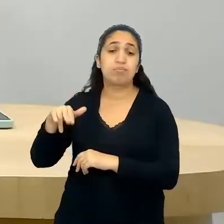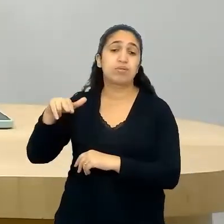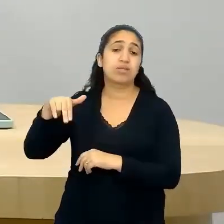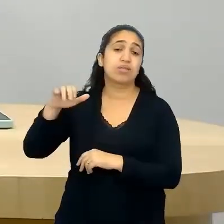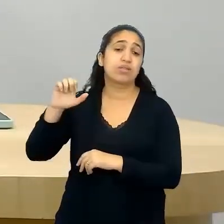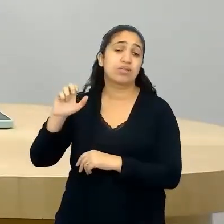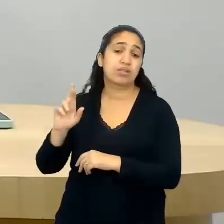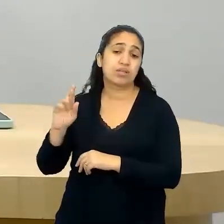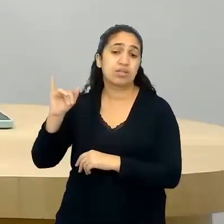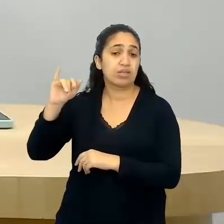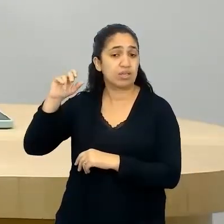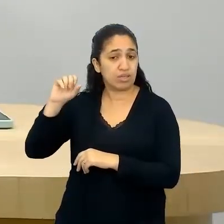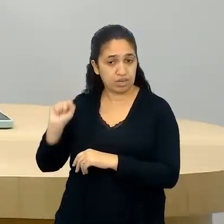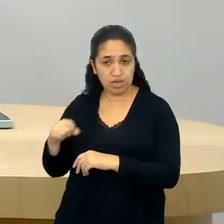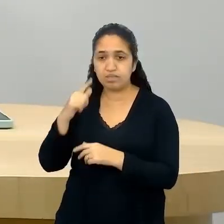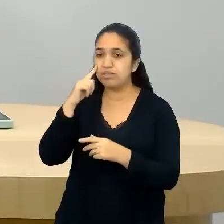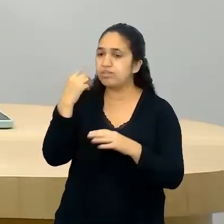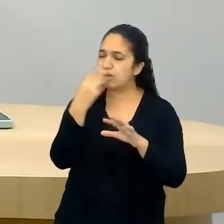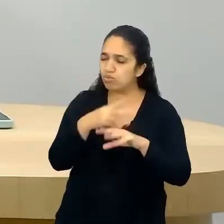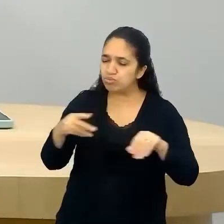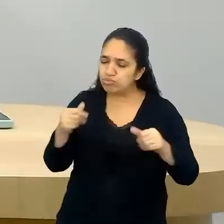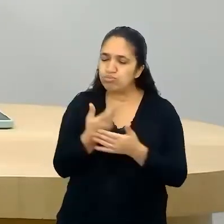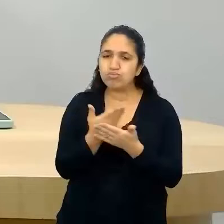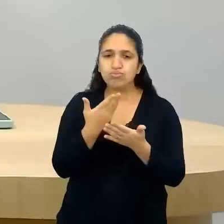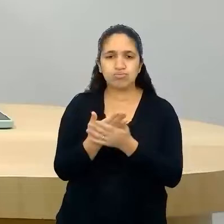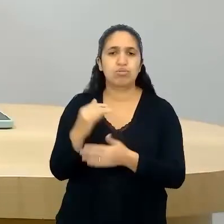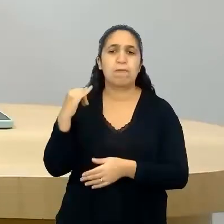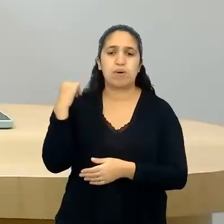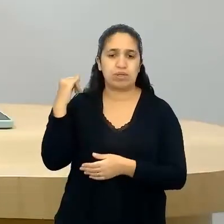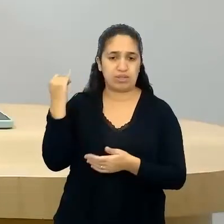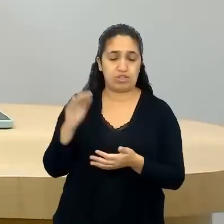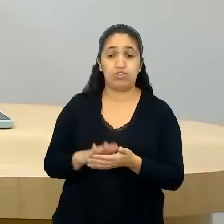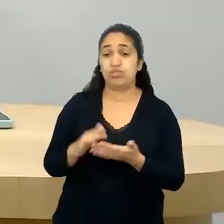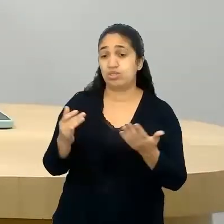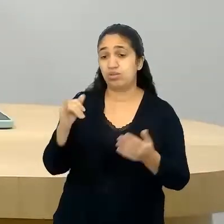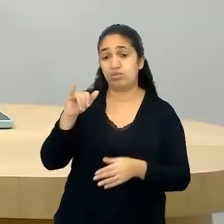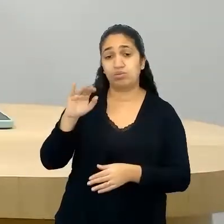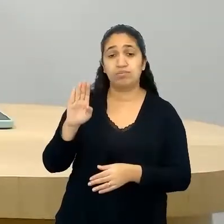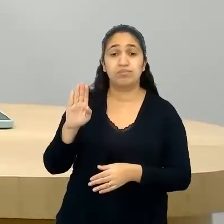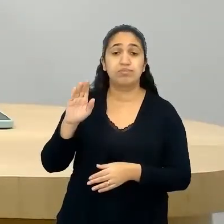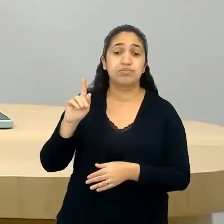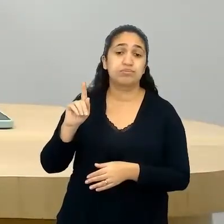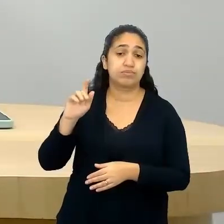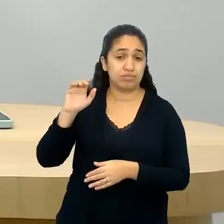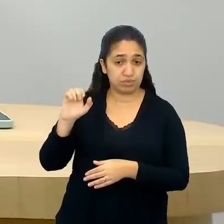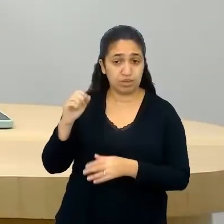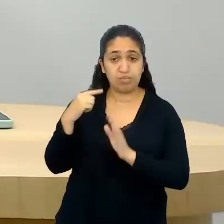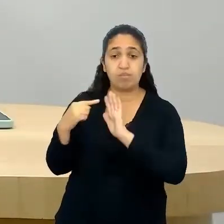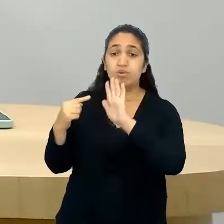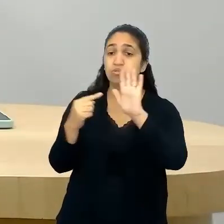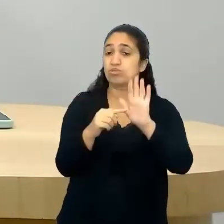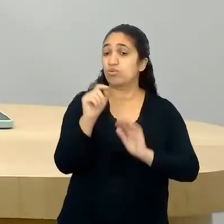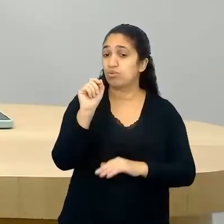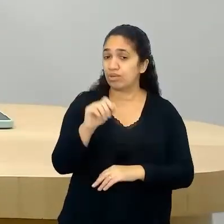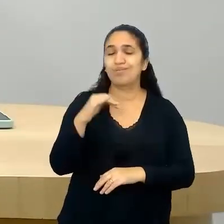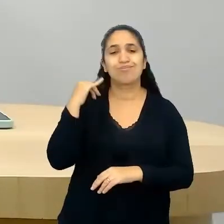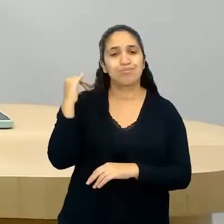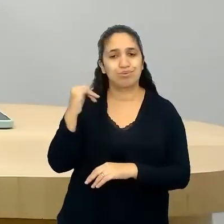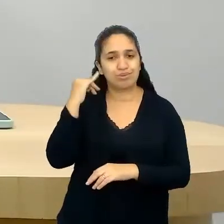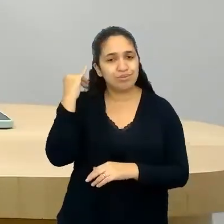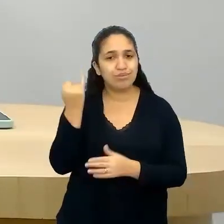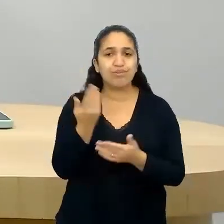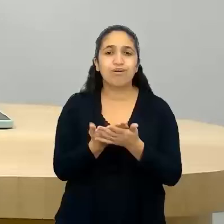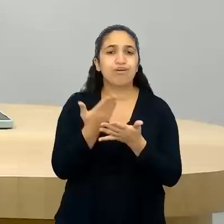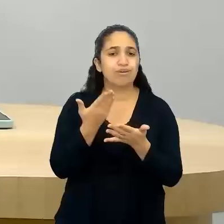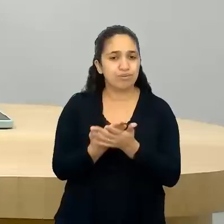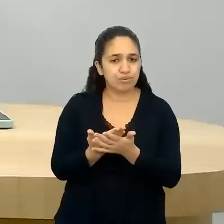é importante o estudo do solo, né, e o IBGE aí mostrou aí, através desse vídeo, a importância desse estudo, né,